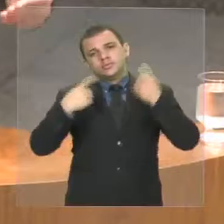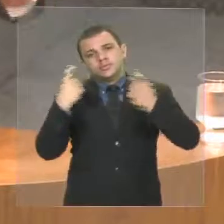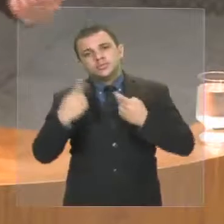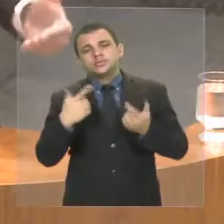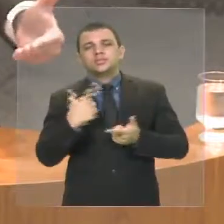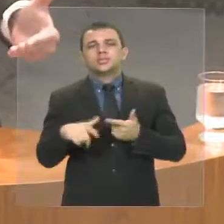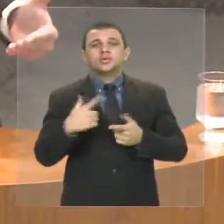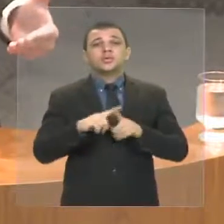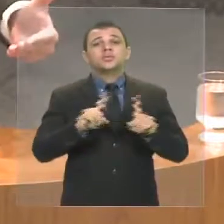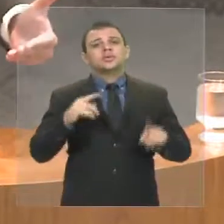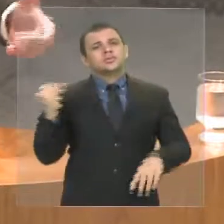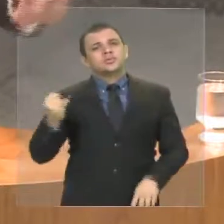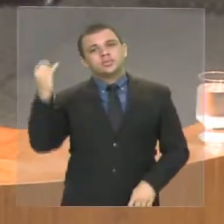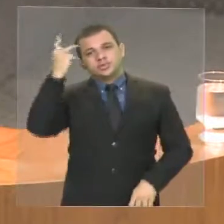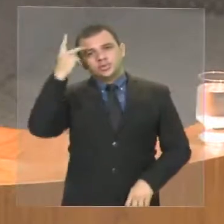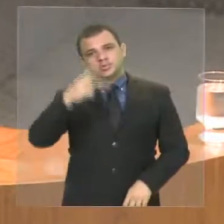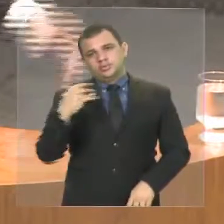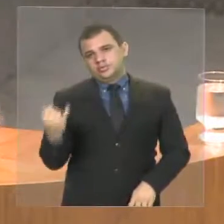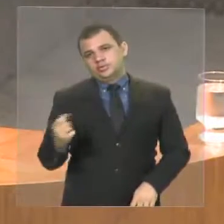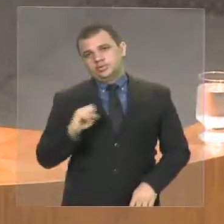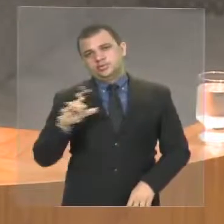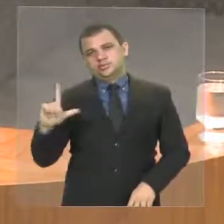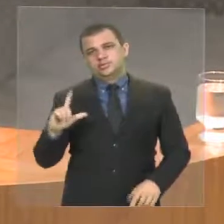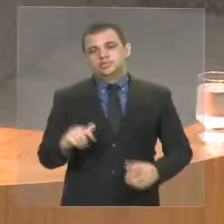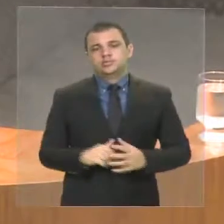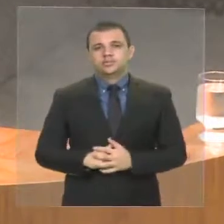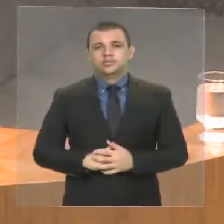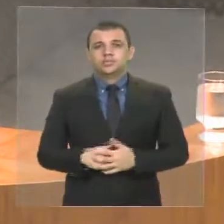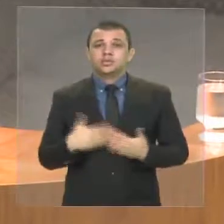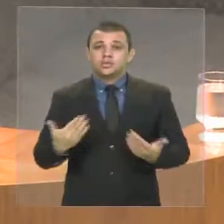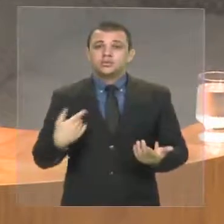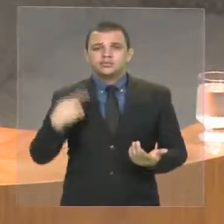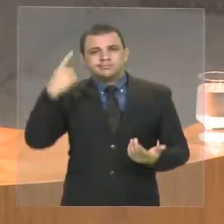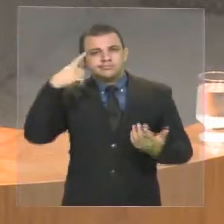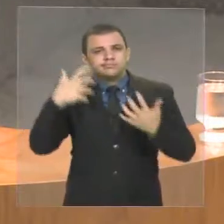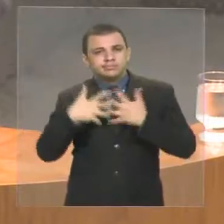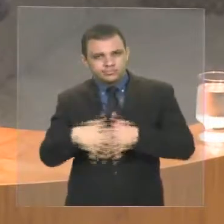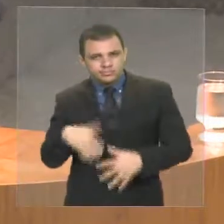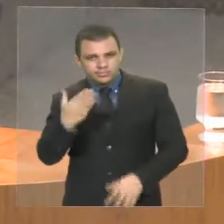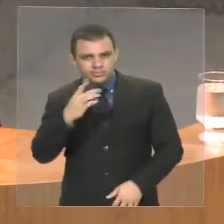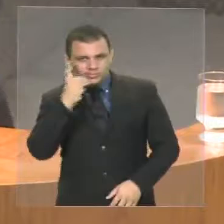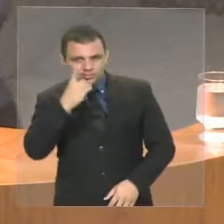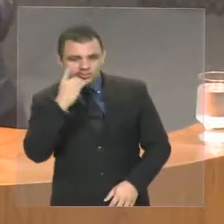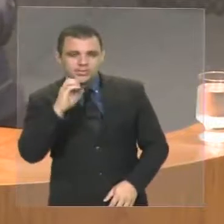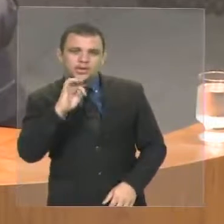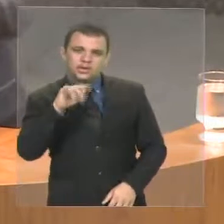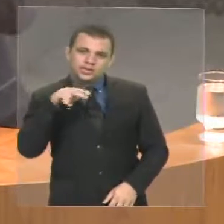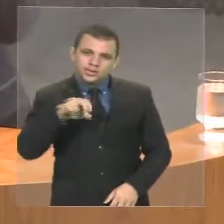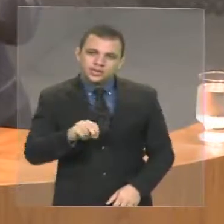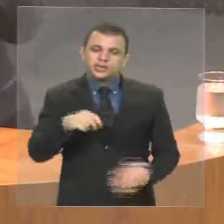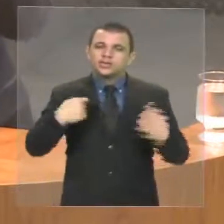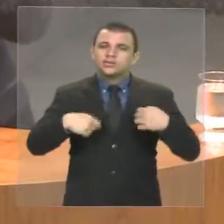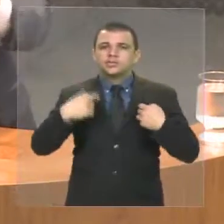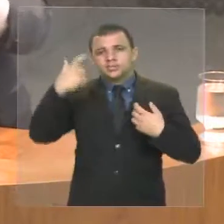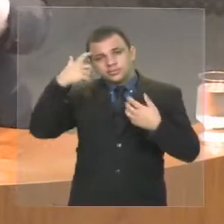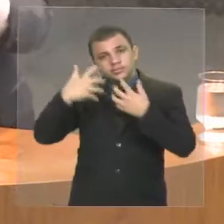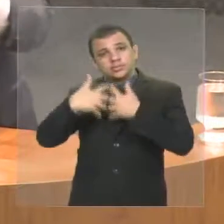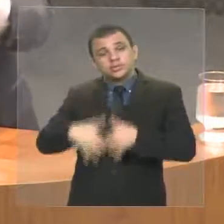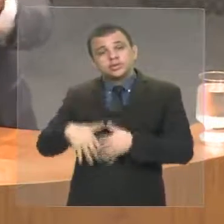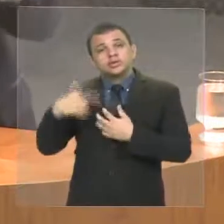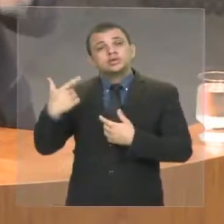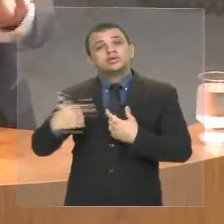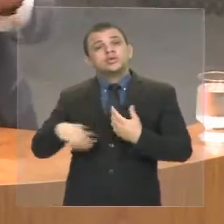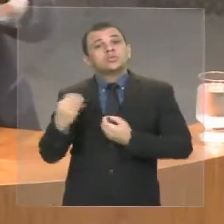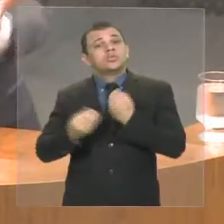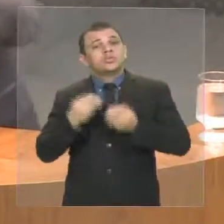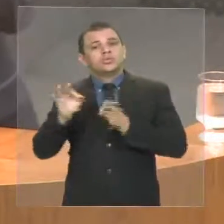projeto fundamental para São Luís. Então, o que eu questiono, deputado Otelino, é que está mudando esse projeto de transporte de massa